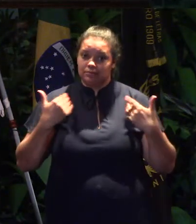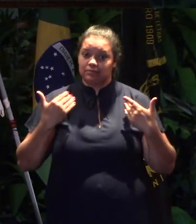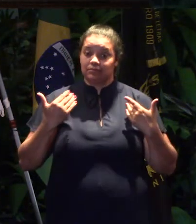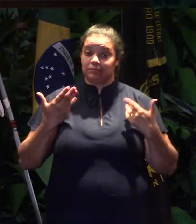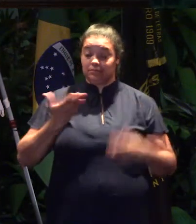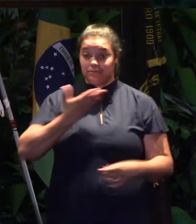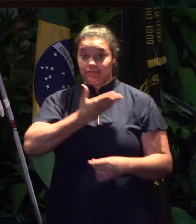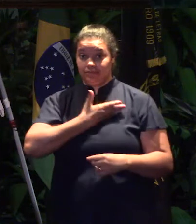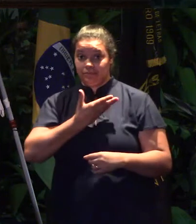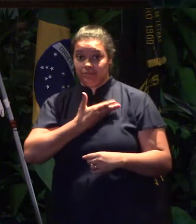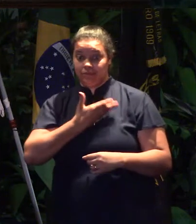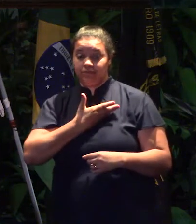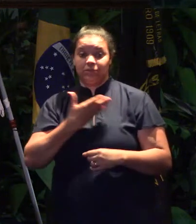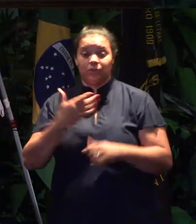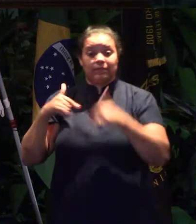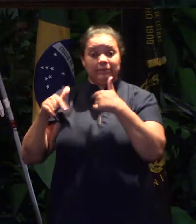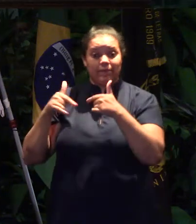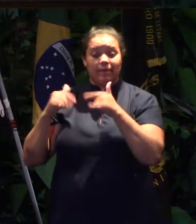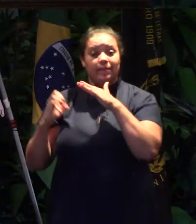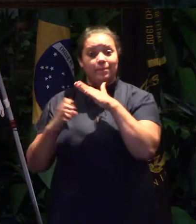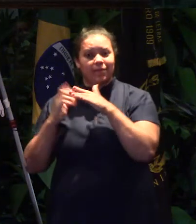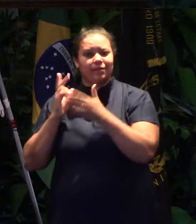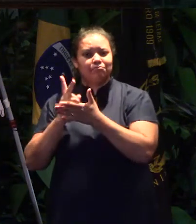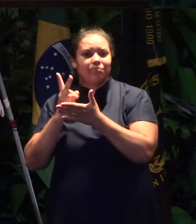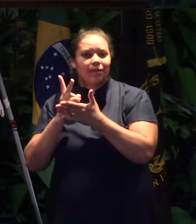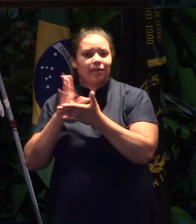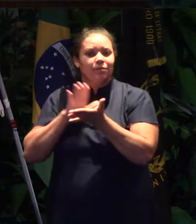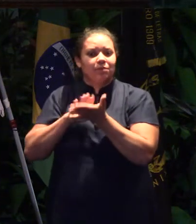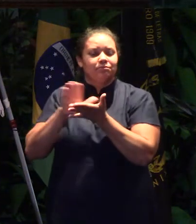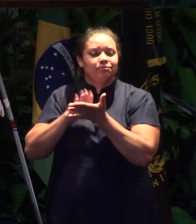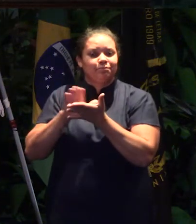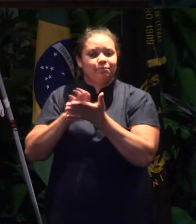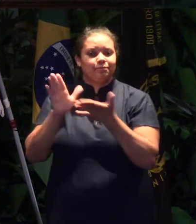colega de selo, né, da Quixote. E, especialmente, eu